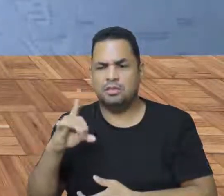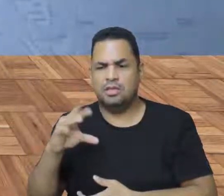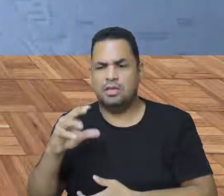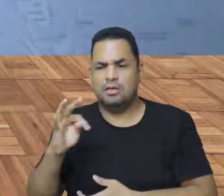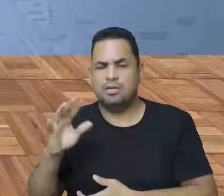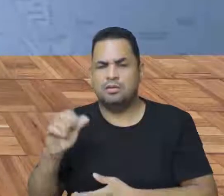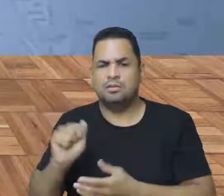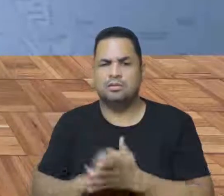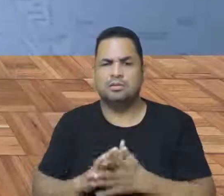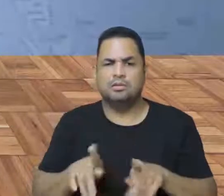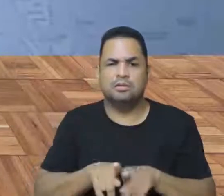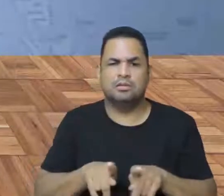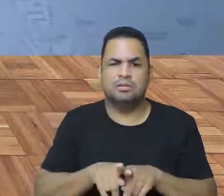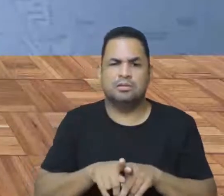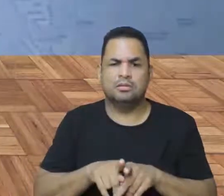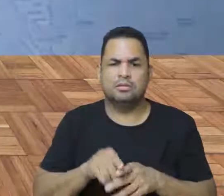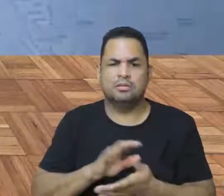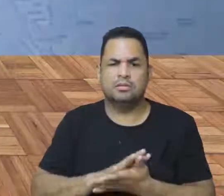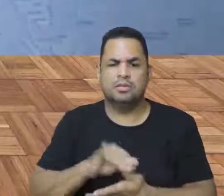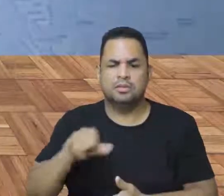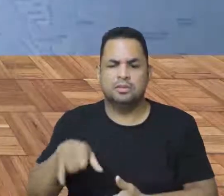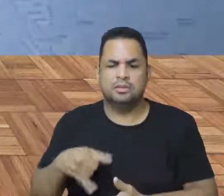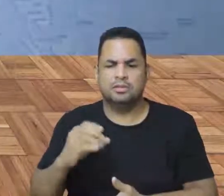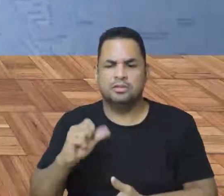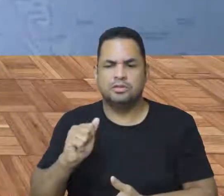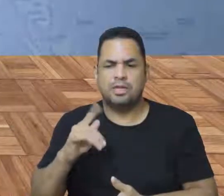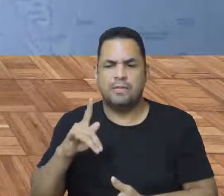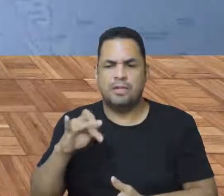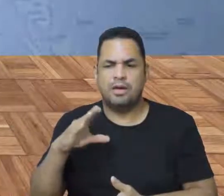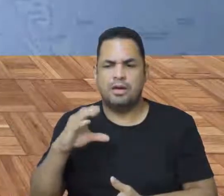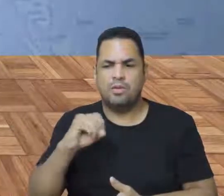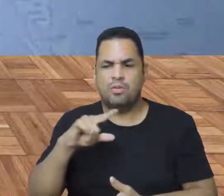e Japão.